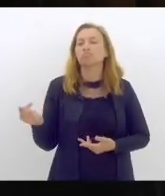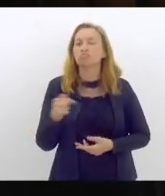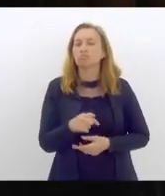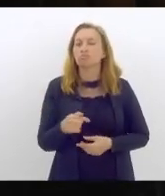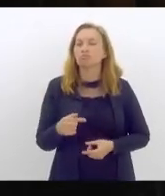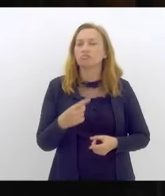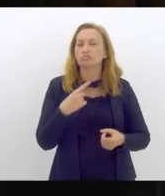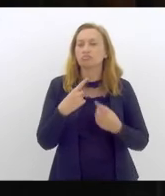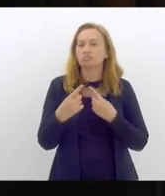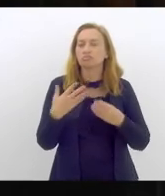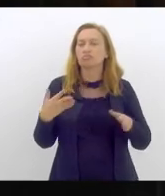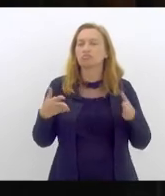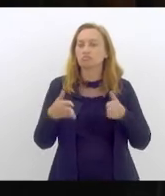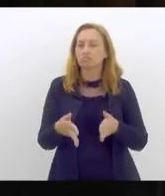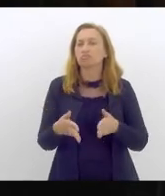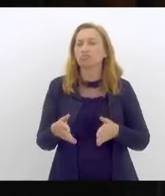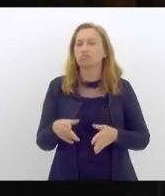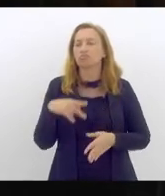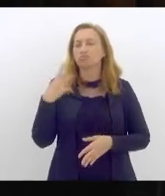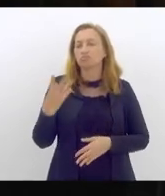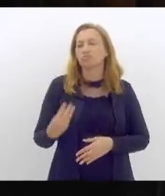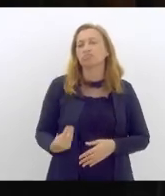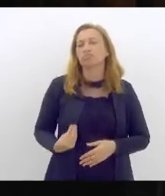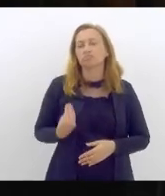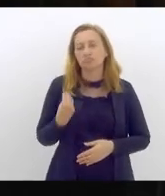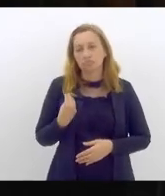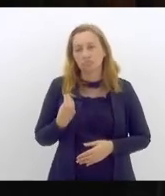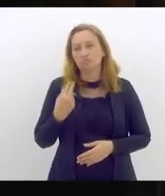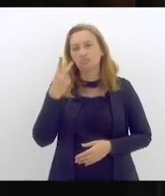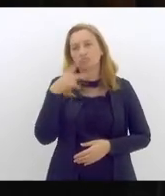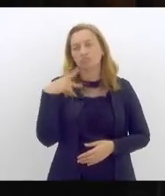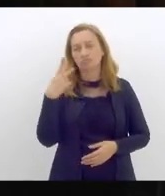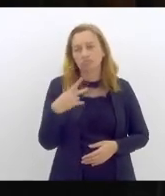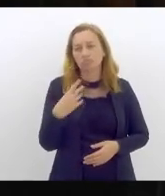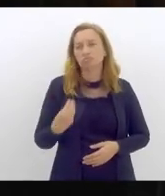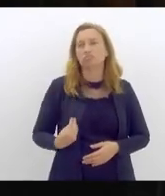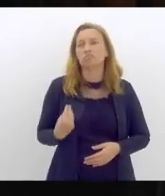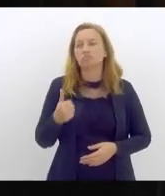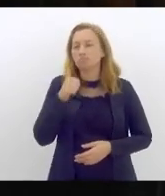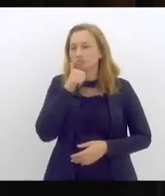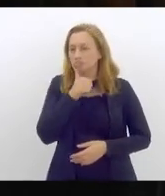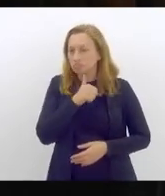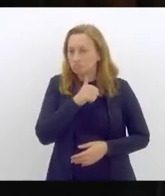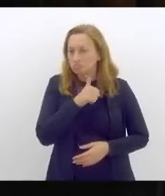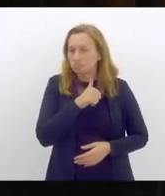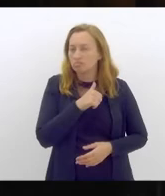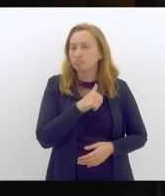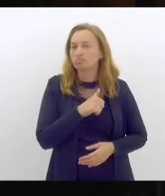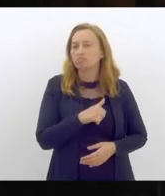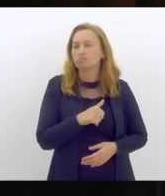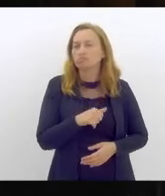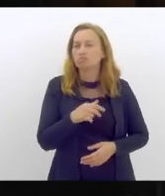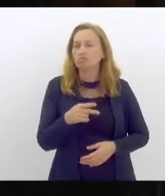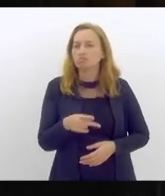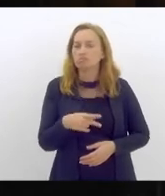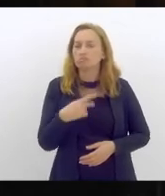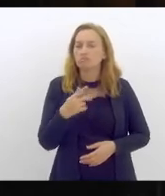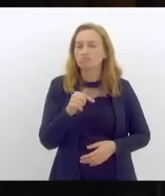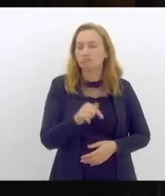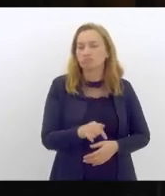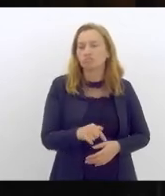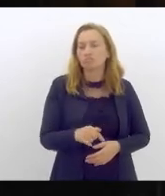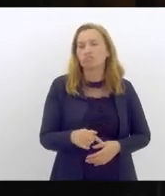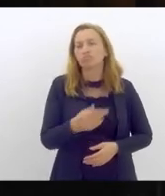debate Central sobre a política da vida sobre a política da vida das mulheres que está sendo colocada em cheque